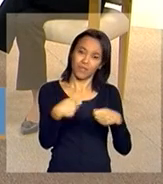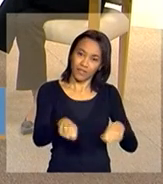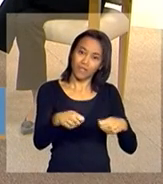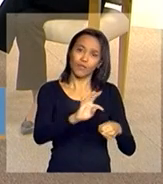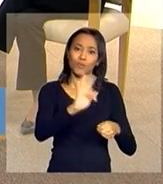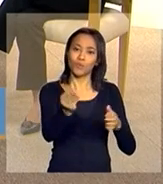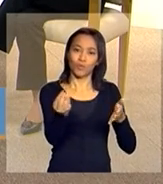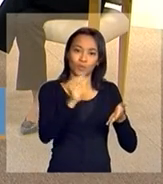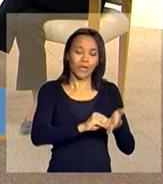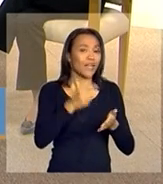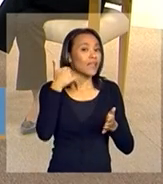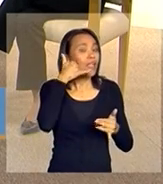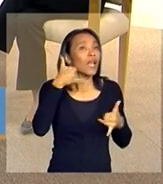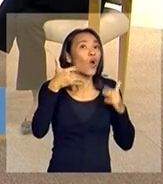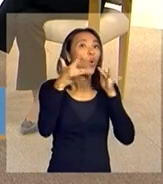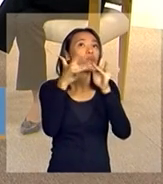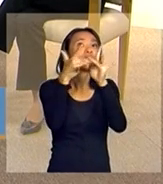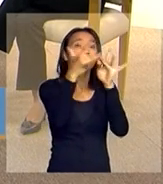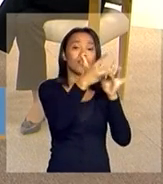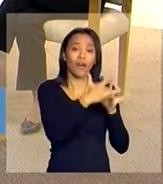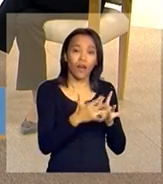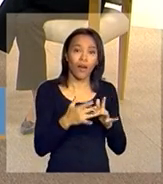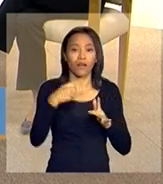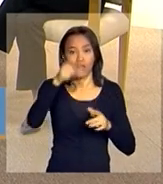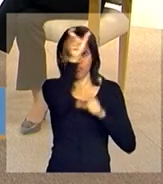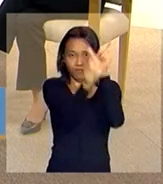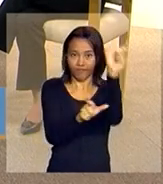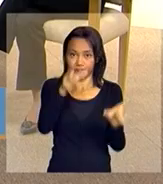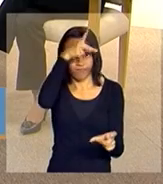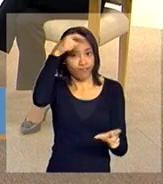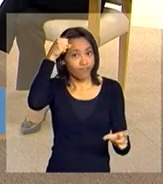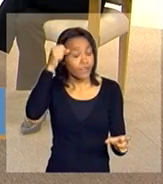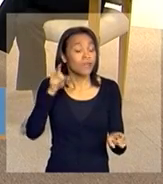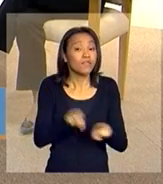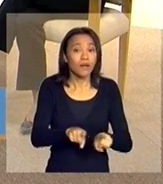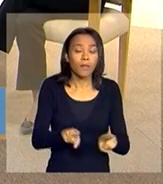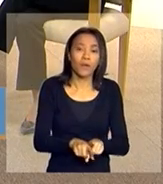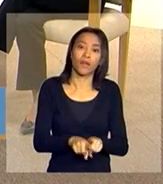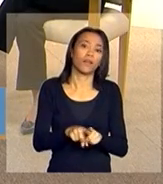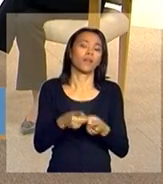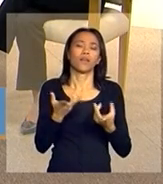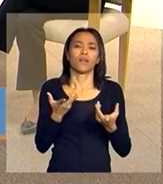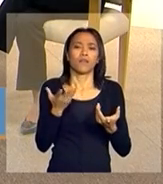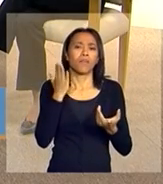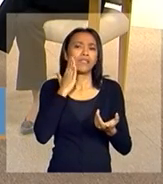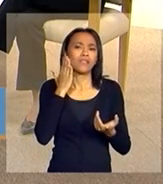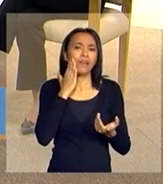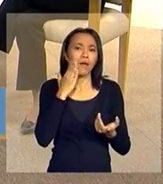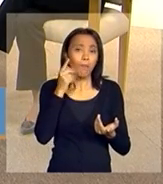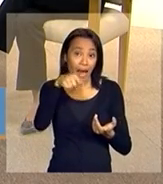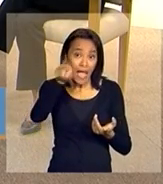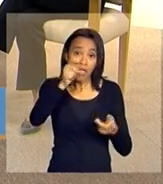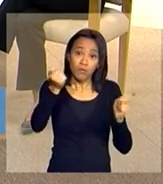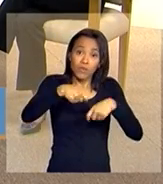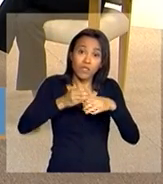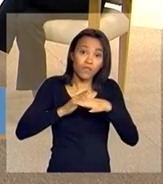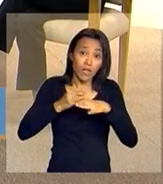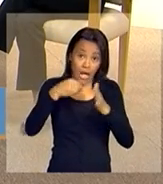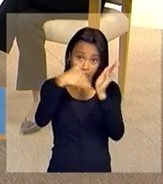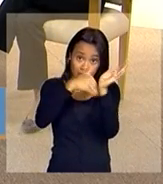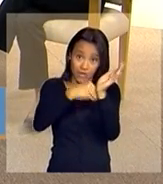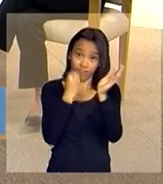em contat com eles Essa é a forma de nós enviarmos por exemplo o usário e senha para acesso ao nossos sistemas